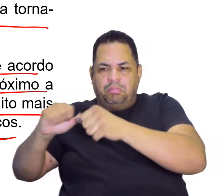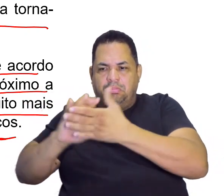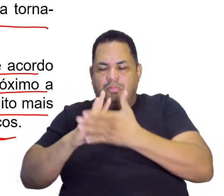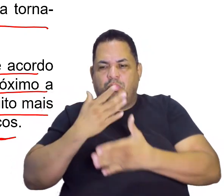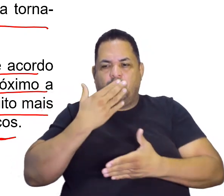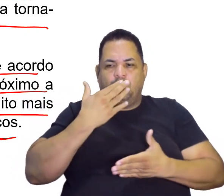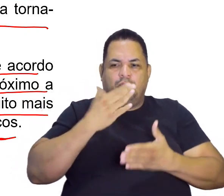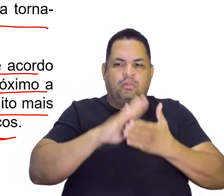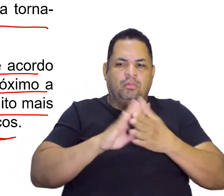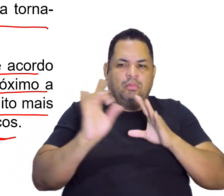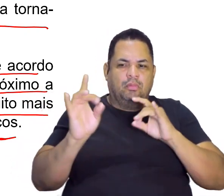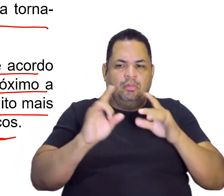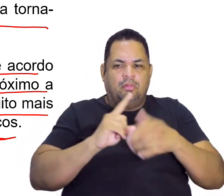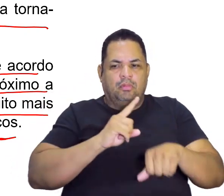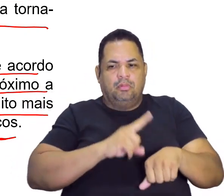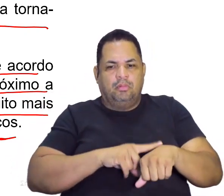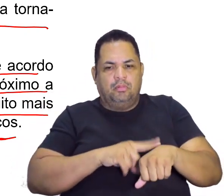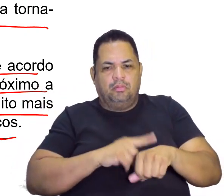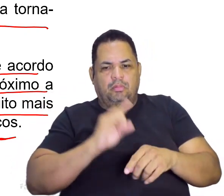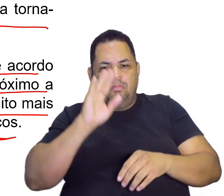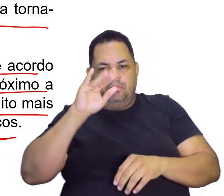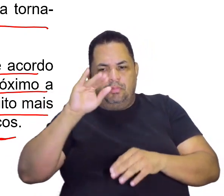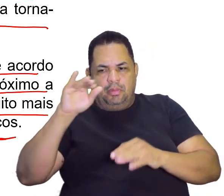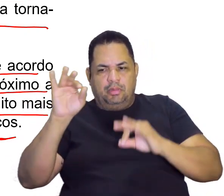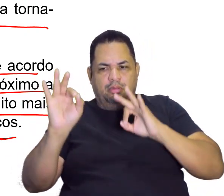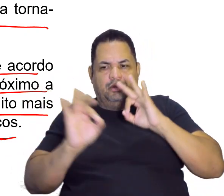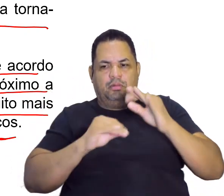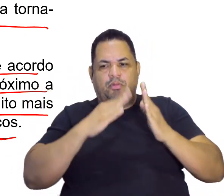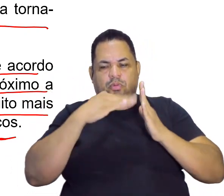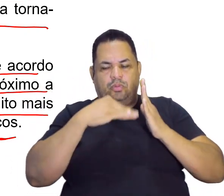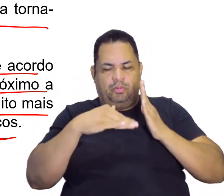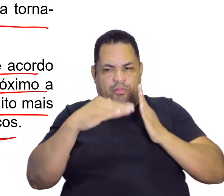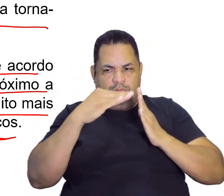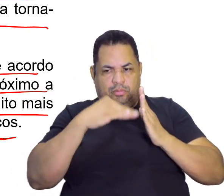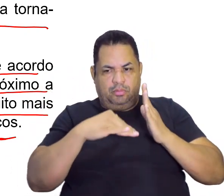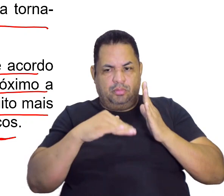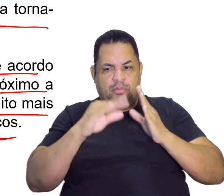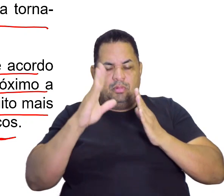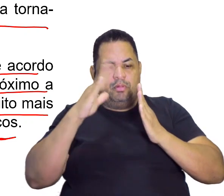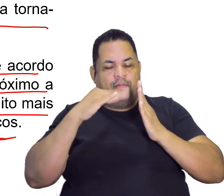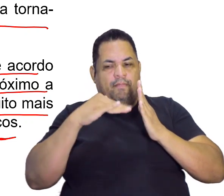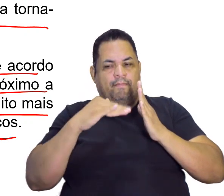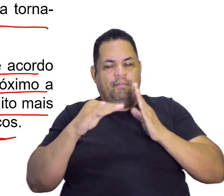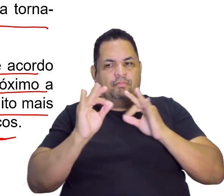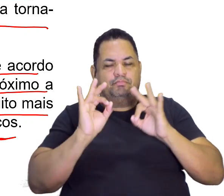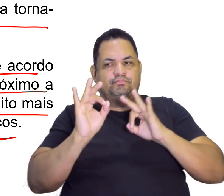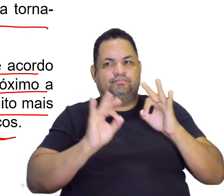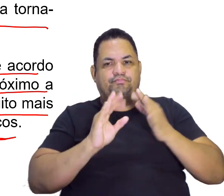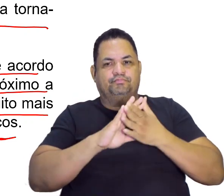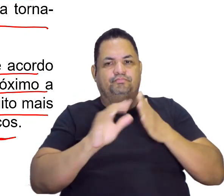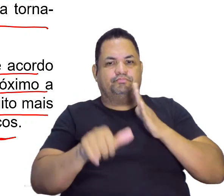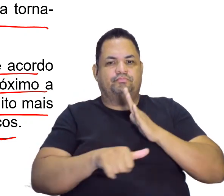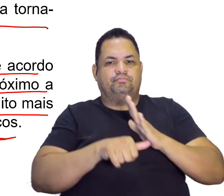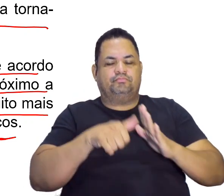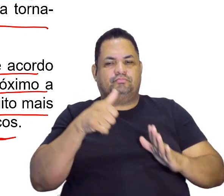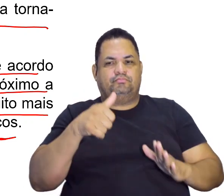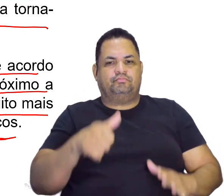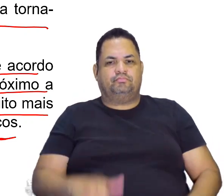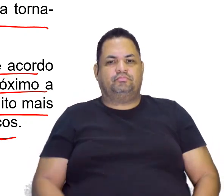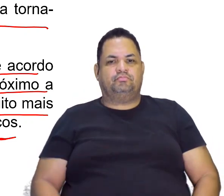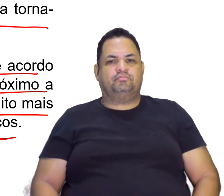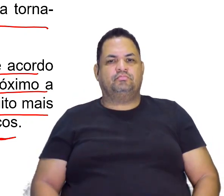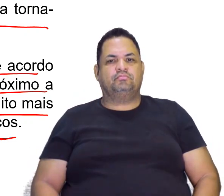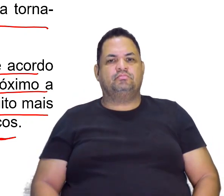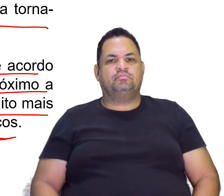das cores, e a cada momento ele ia lá e pintava aquele primeiro quadro do